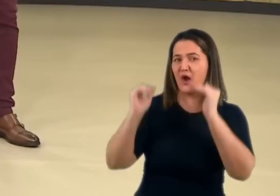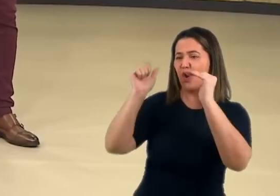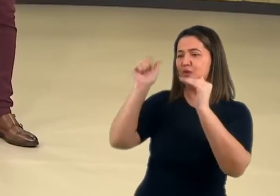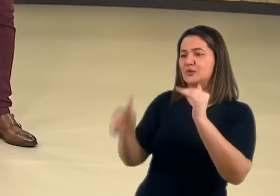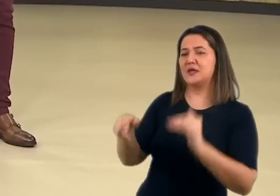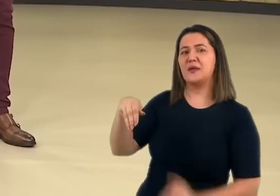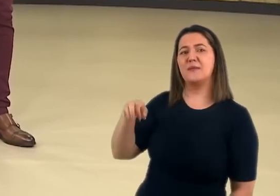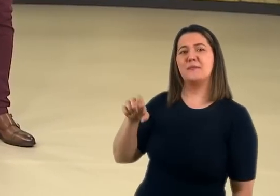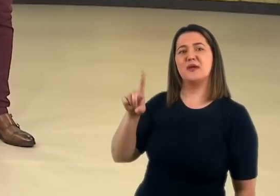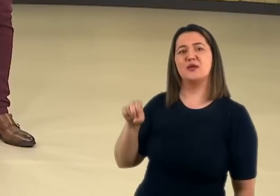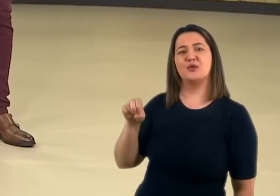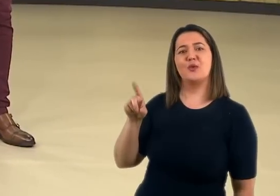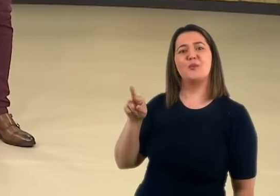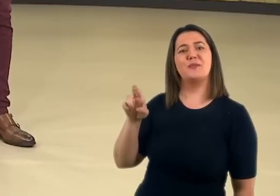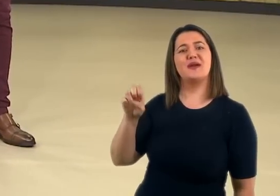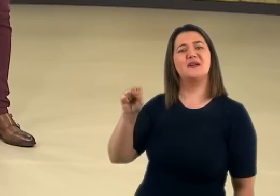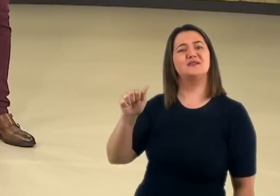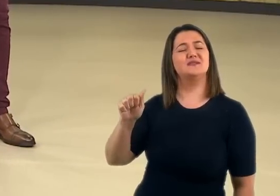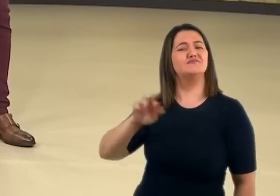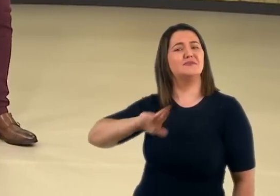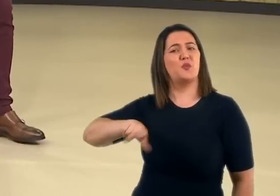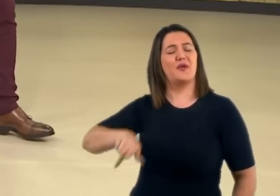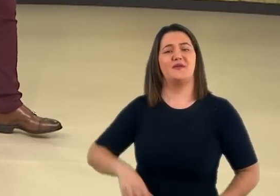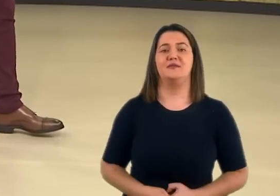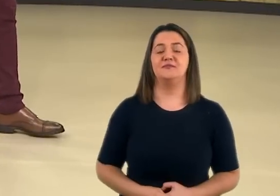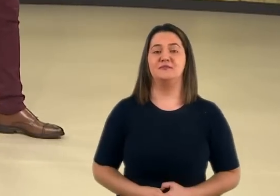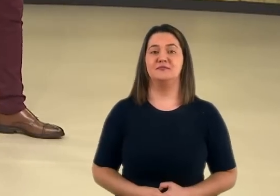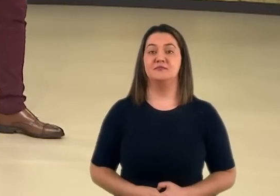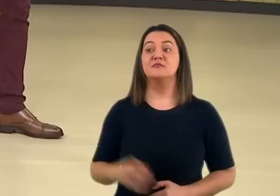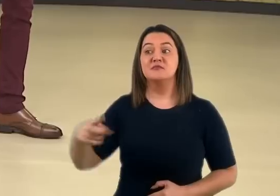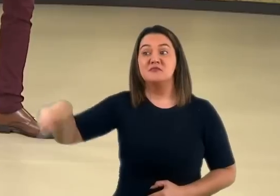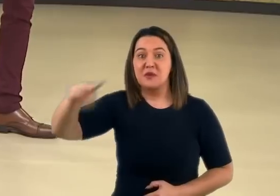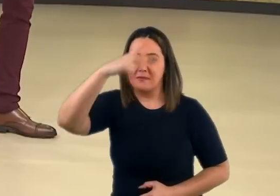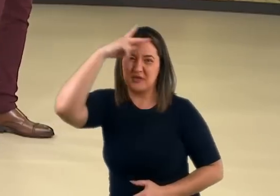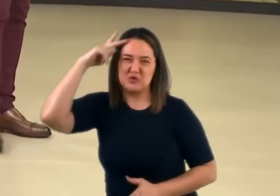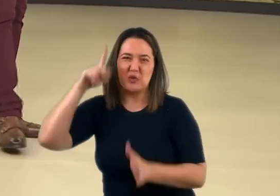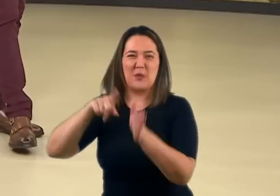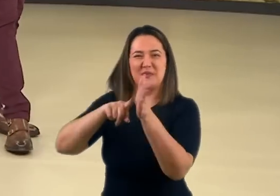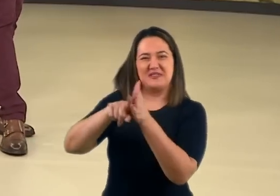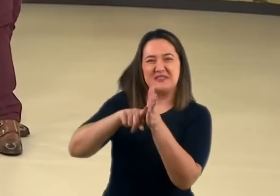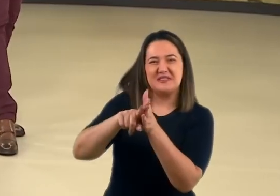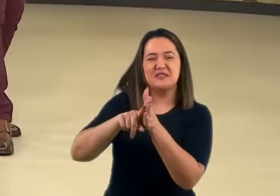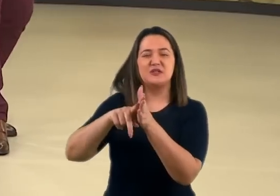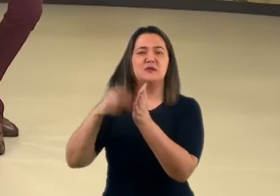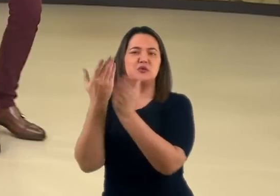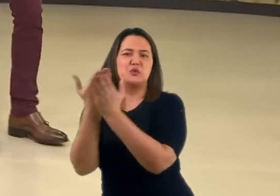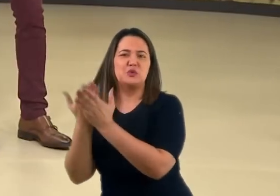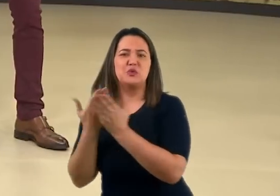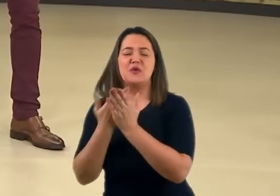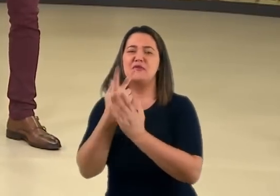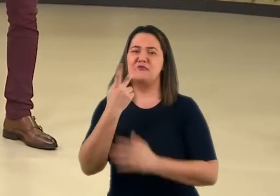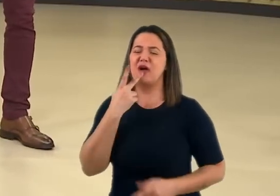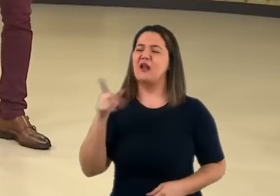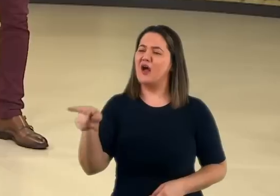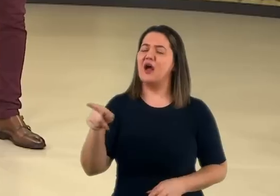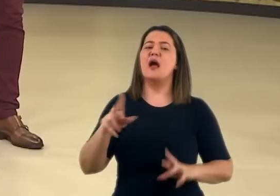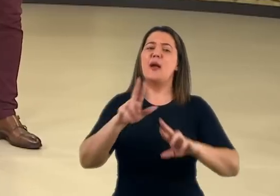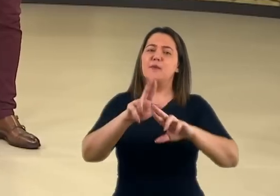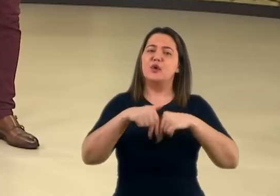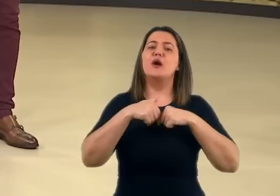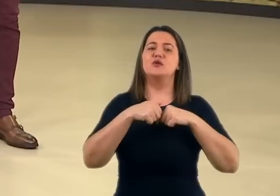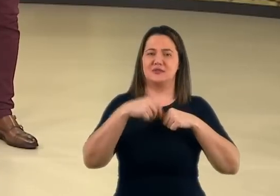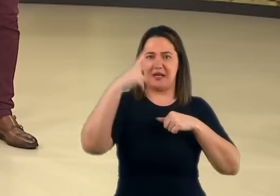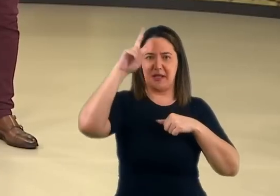a Medopérsia. Além disso, quem poderia alegar que Antíoco Epifânio, que saiu de um dos 4